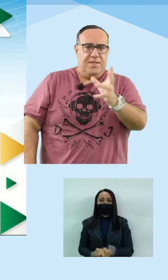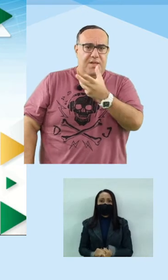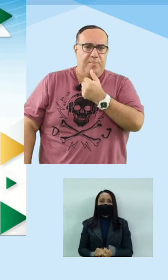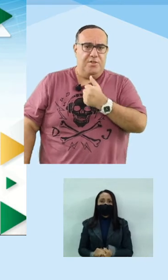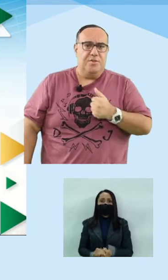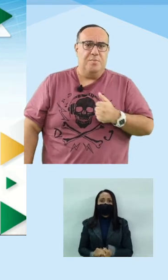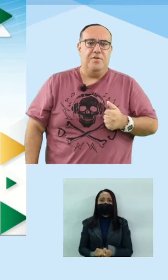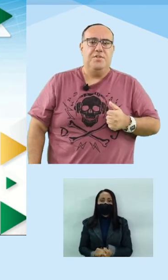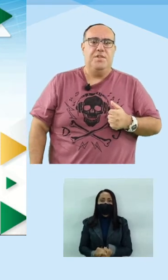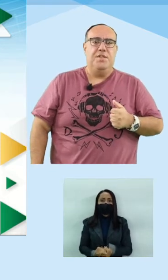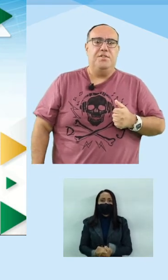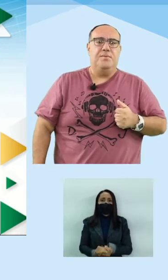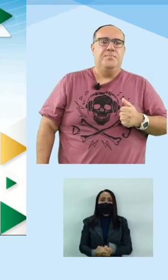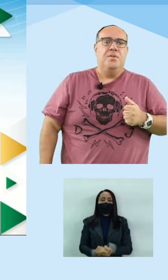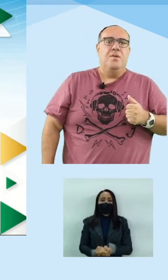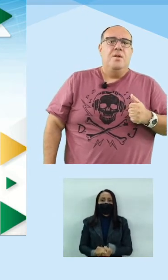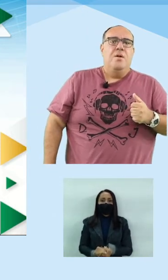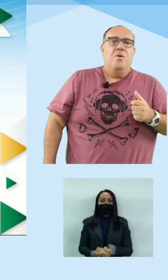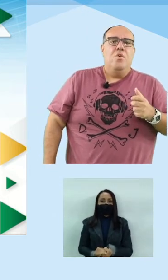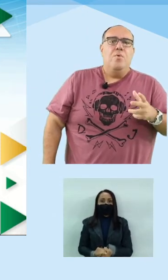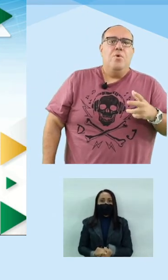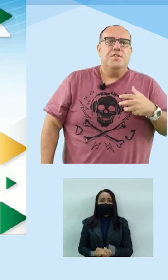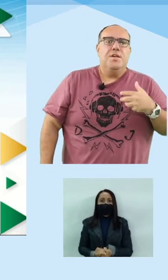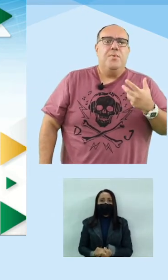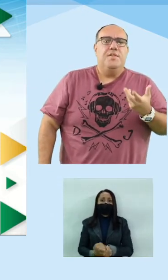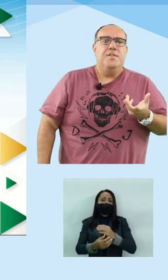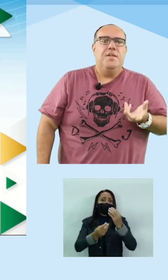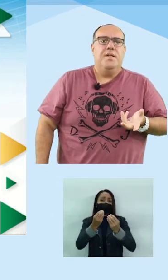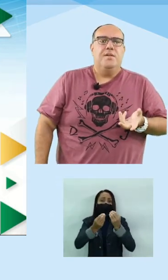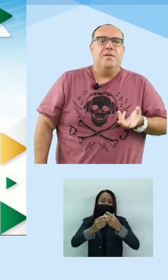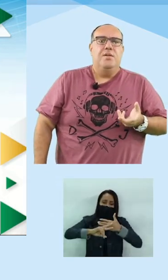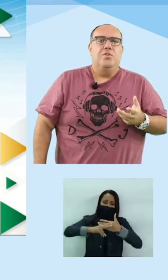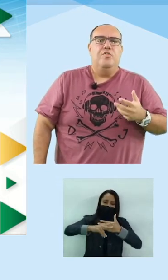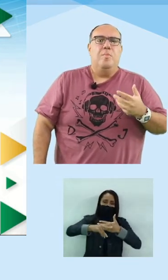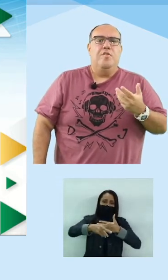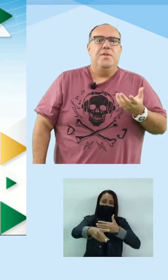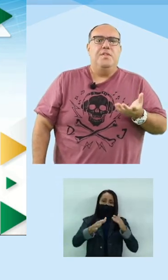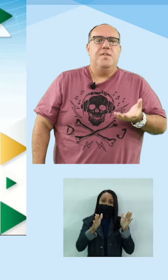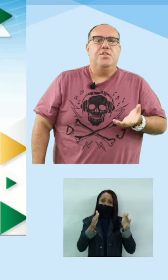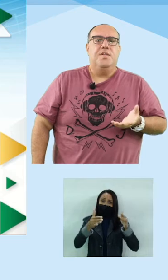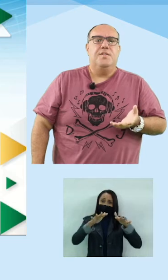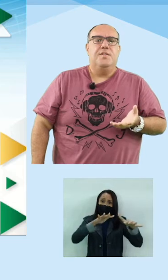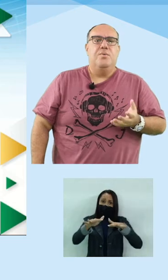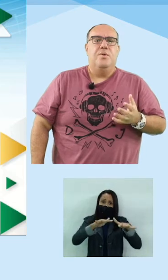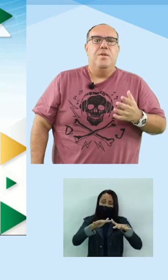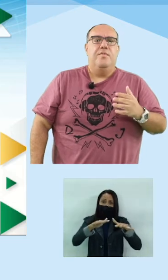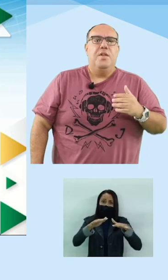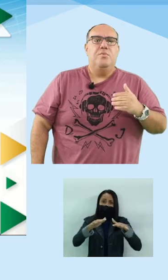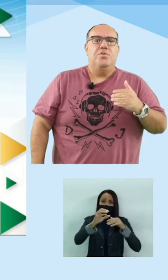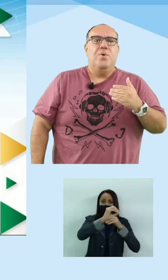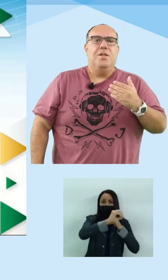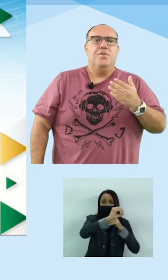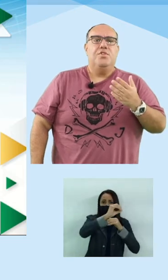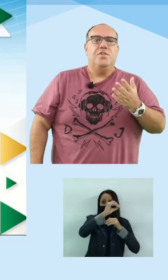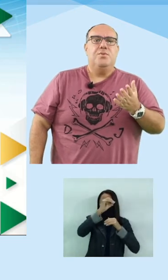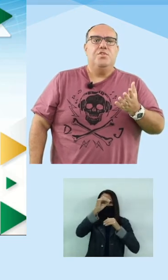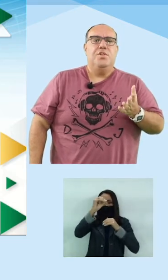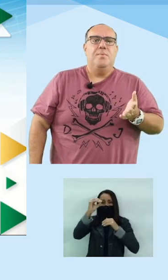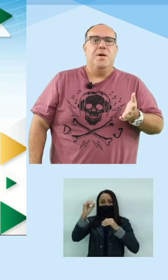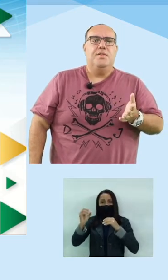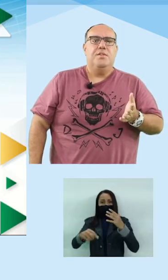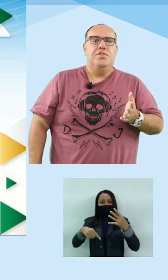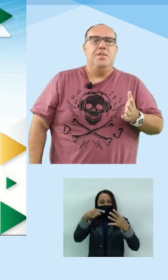Nessa tela podemos observar o seguinte. Como consequência direta do movimento de translação, temos 4